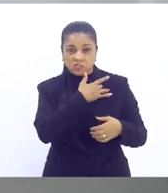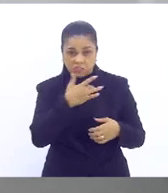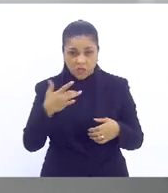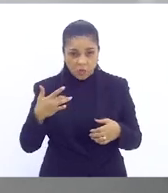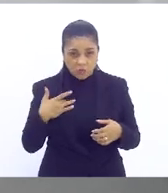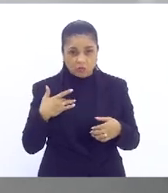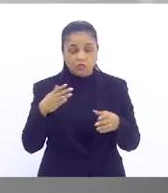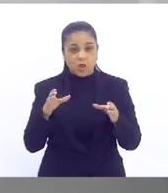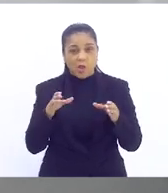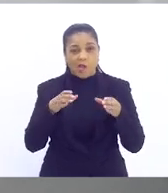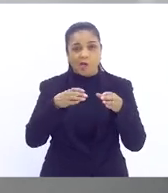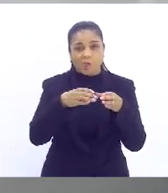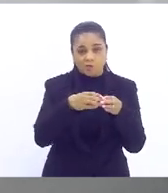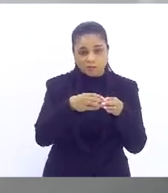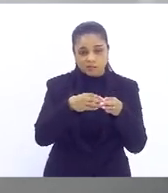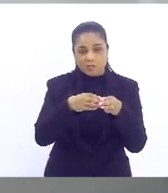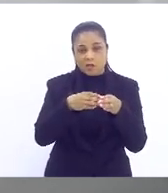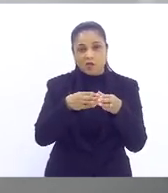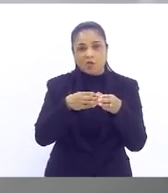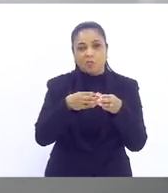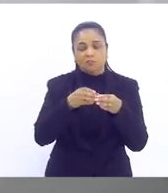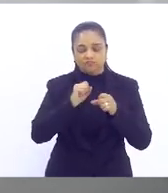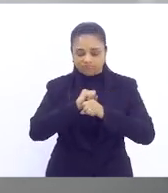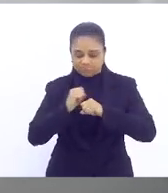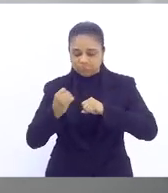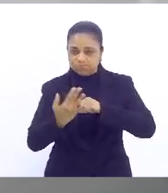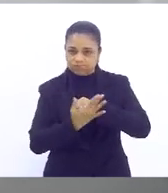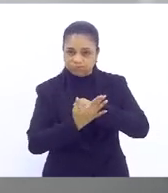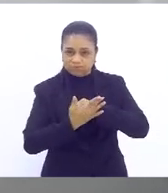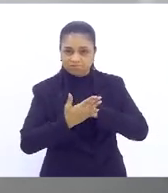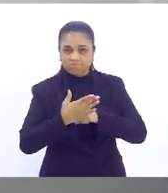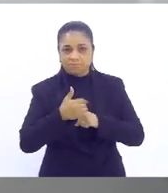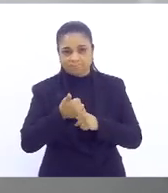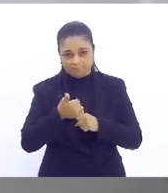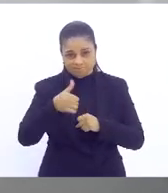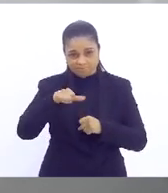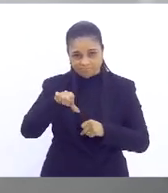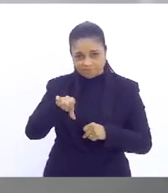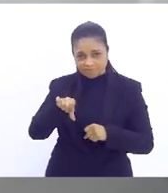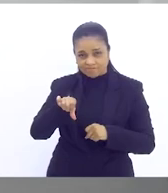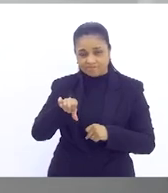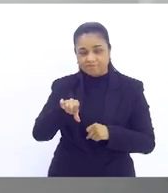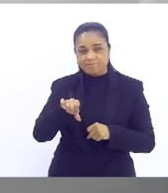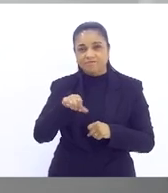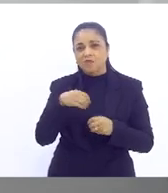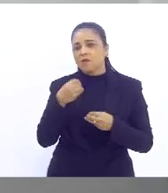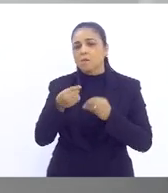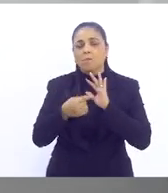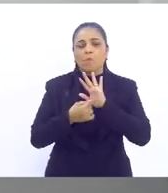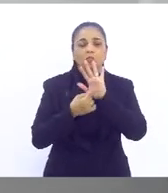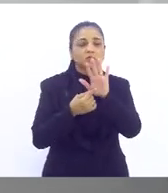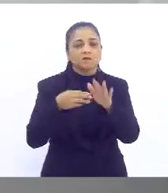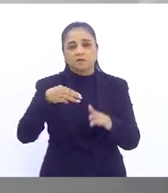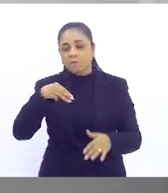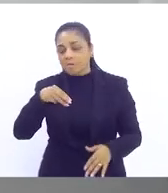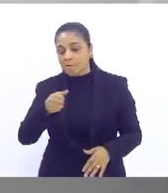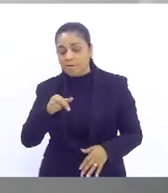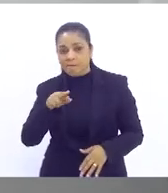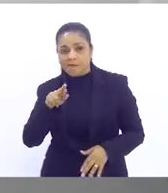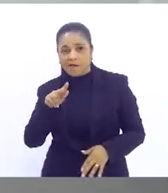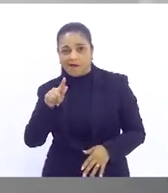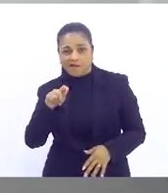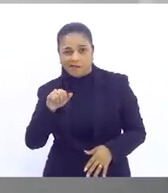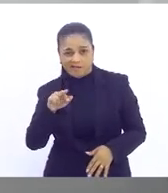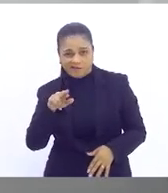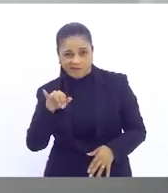é os desvios da covid-19 a gente demonstrava a doutora Marguerita como tava a situação de servidores da